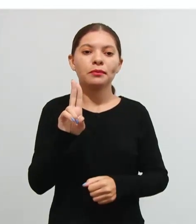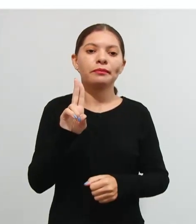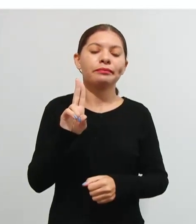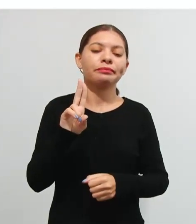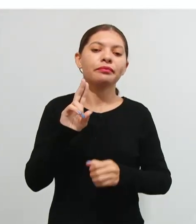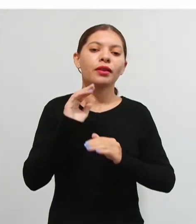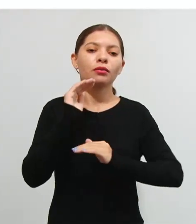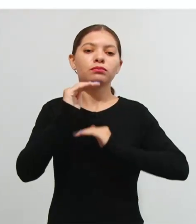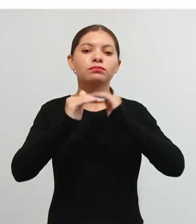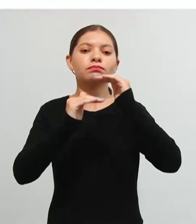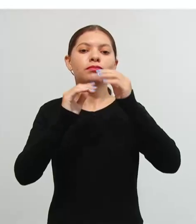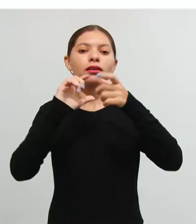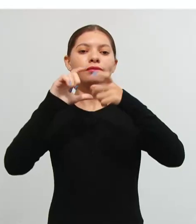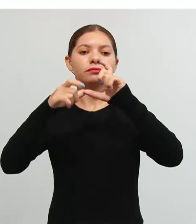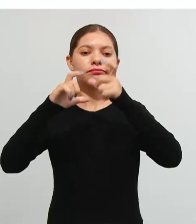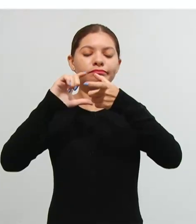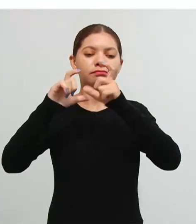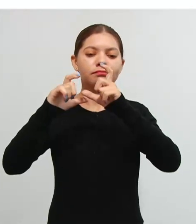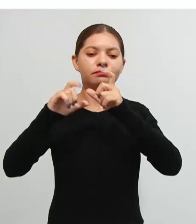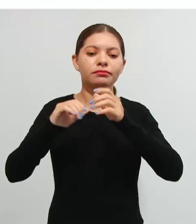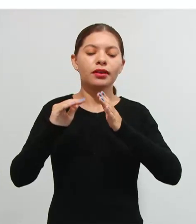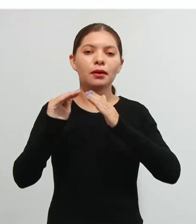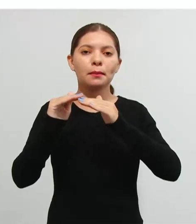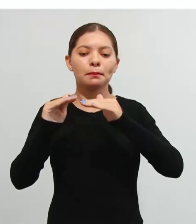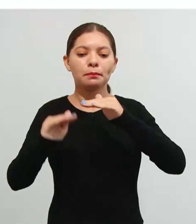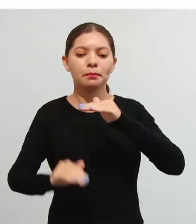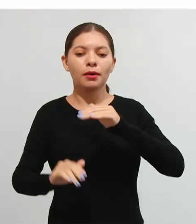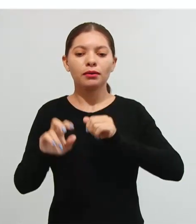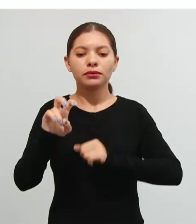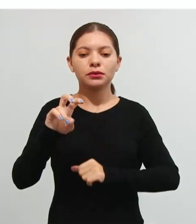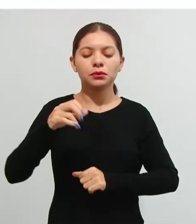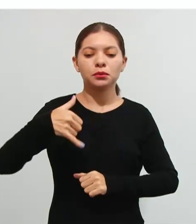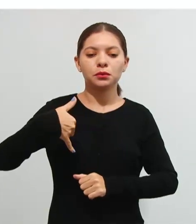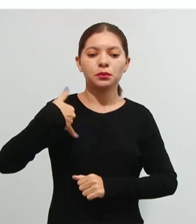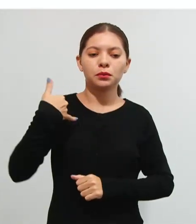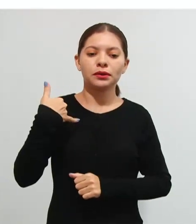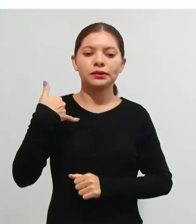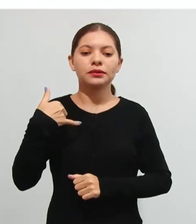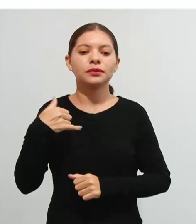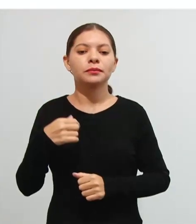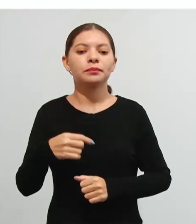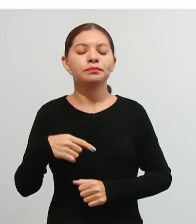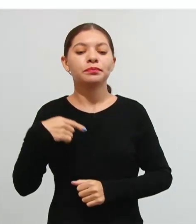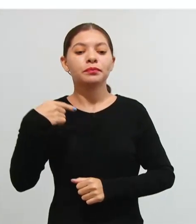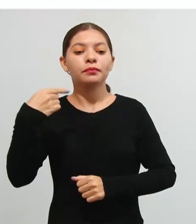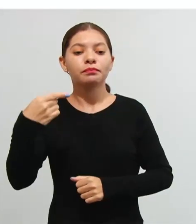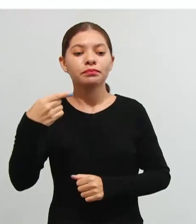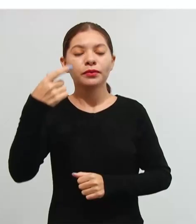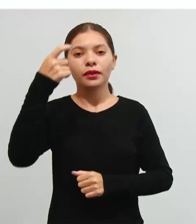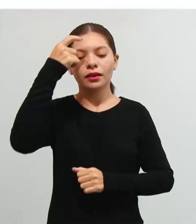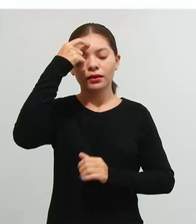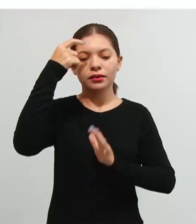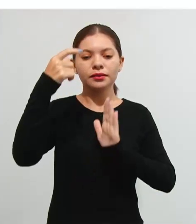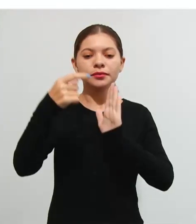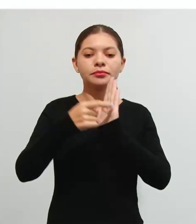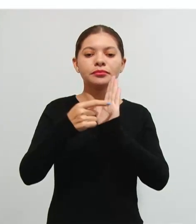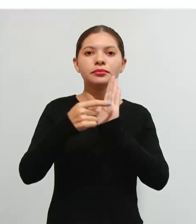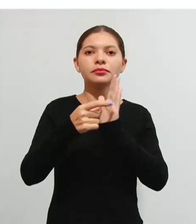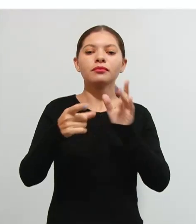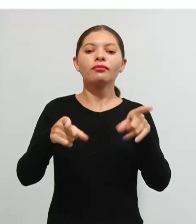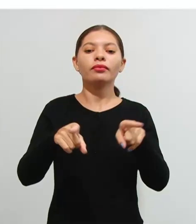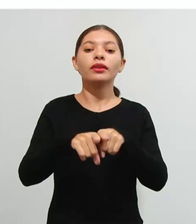de 5 anos. Então, por passar por avaliações sistemáticas do funcionamento intelectual, incluindo